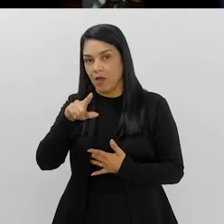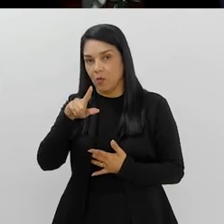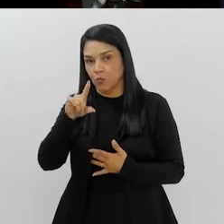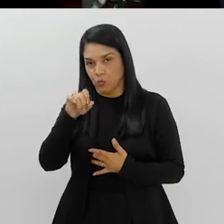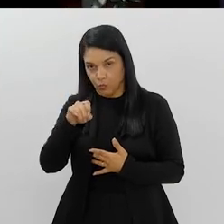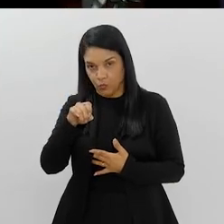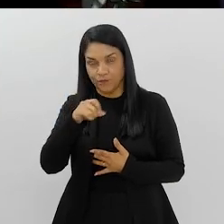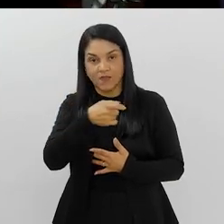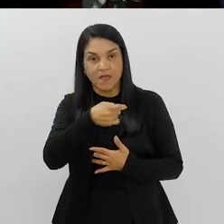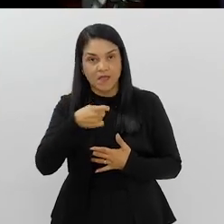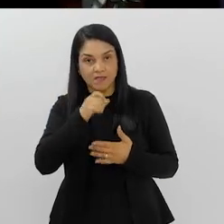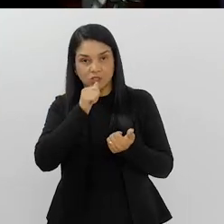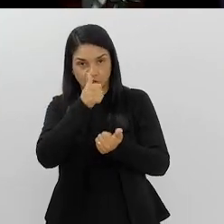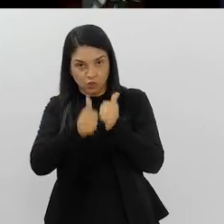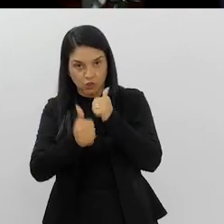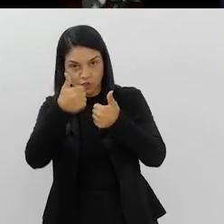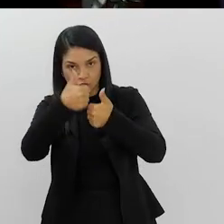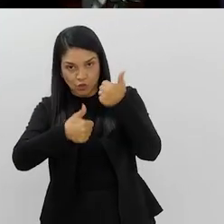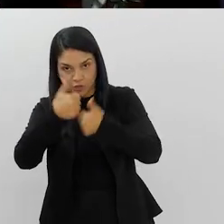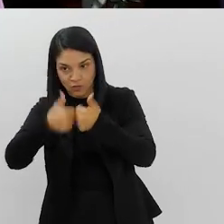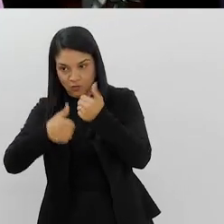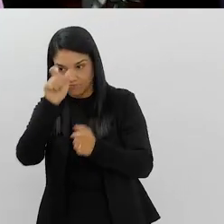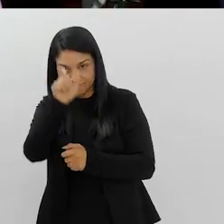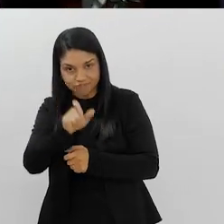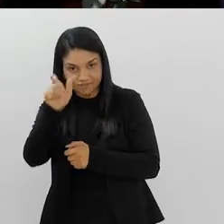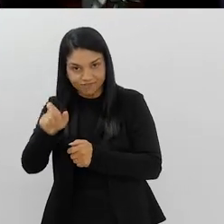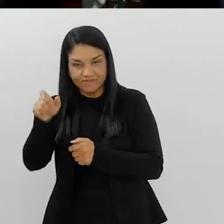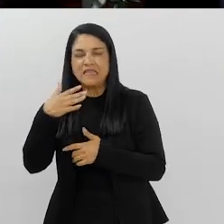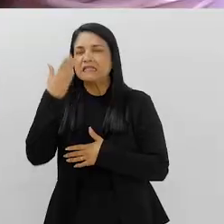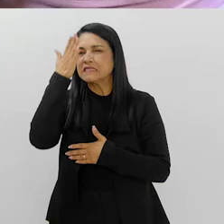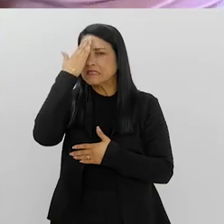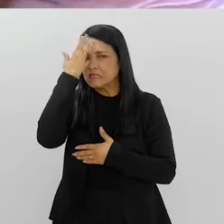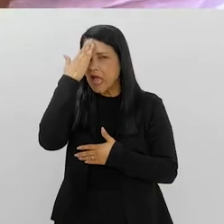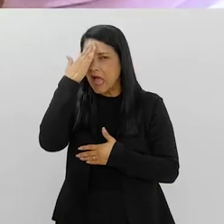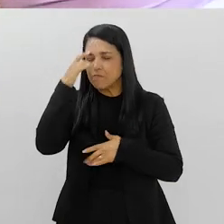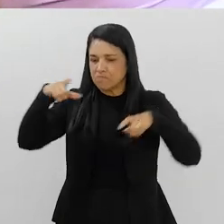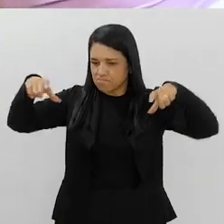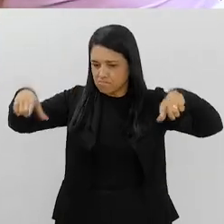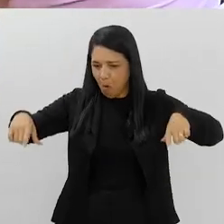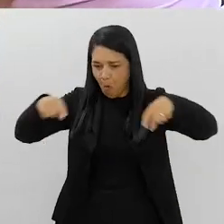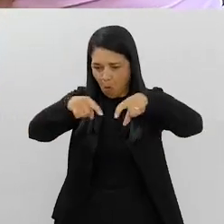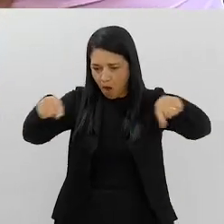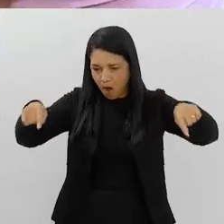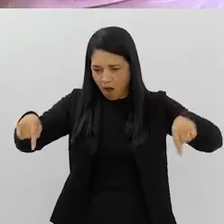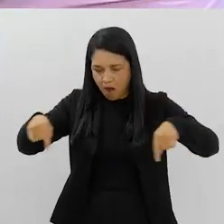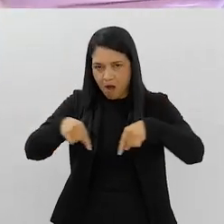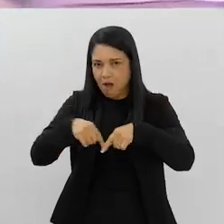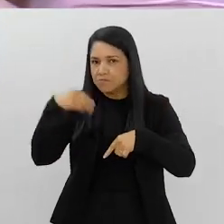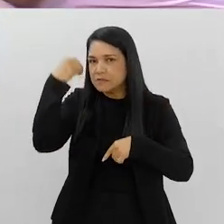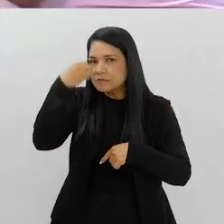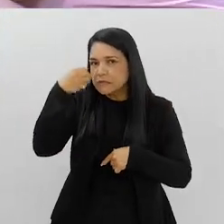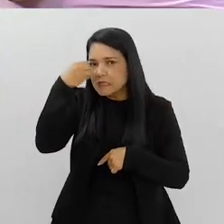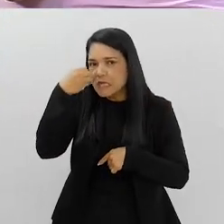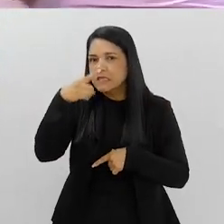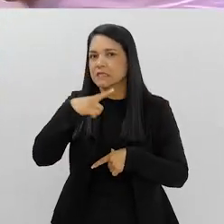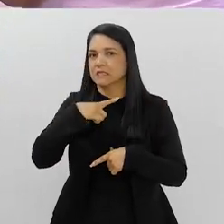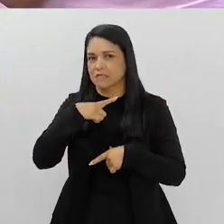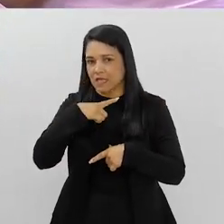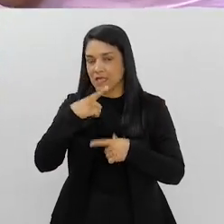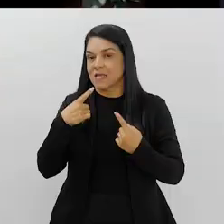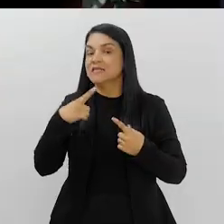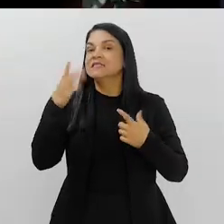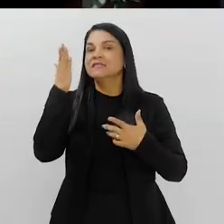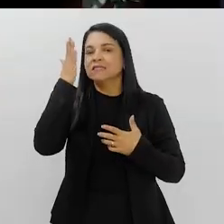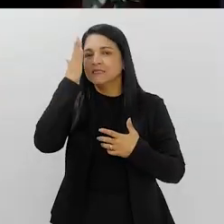Reinaldo, ex-jogador, ele sabe o que é viver dentro das quatro linhas. Reinaldo sabe o que